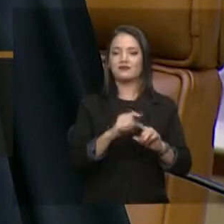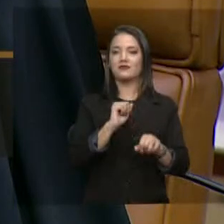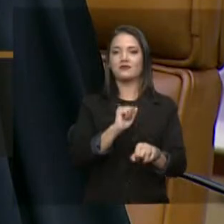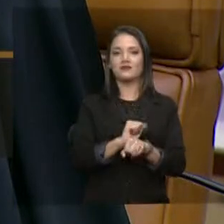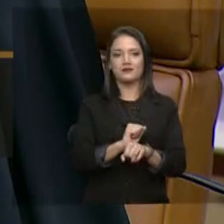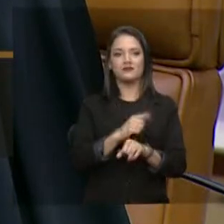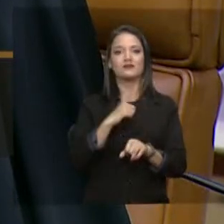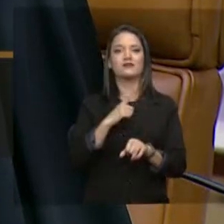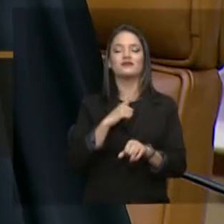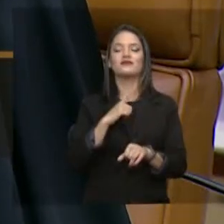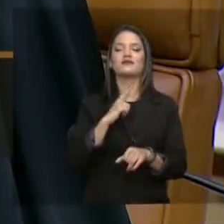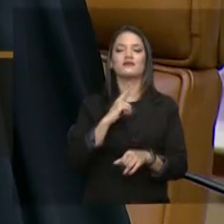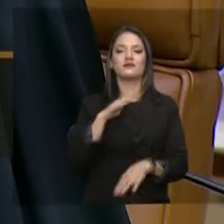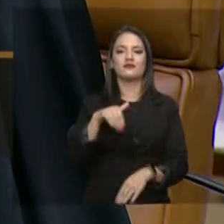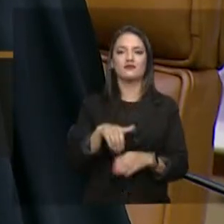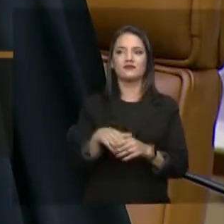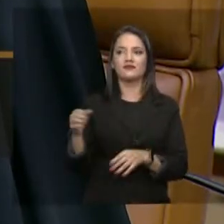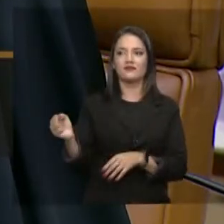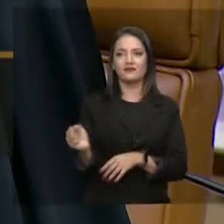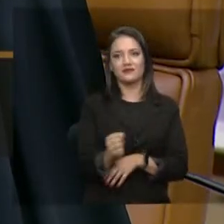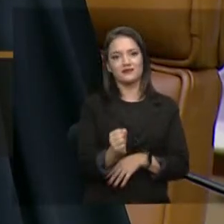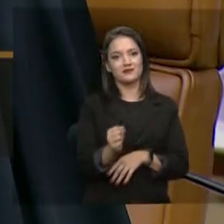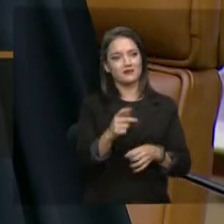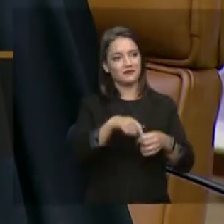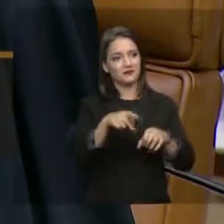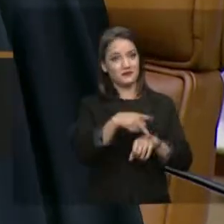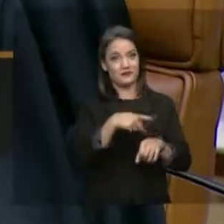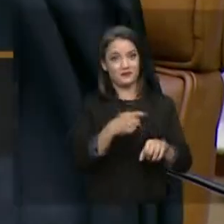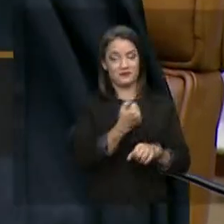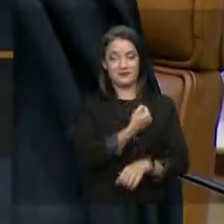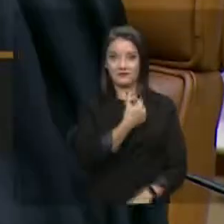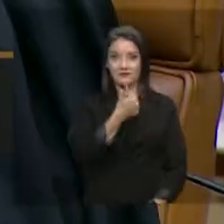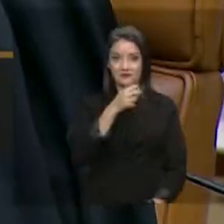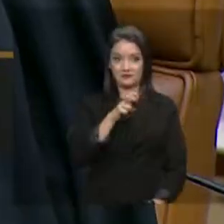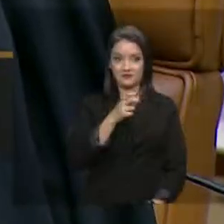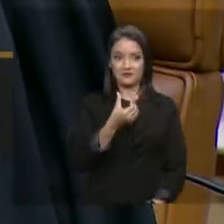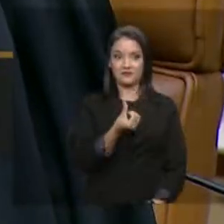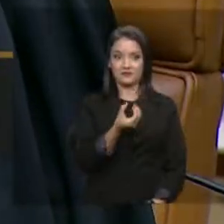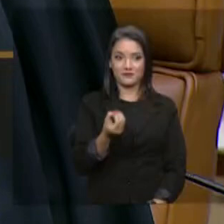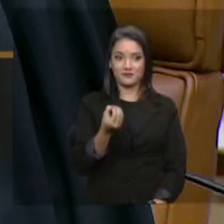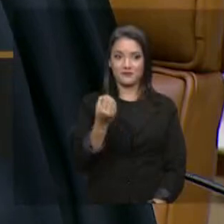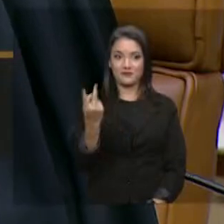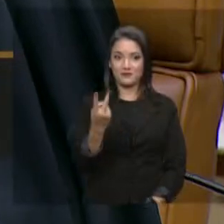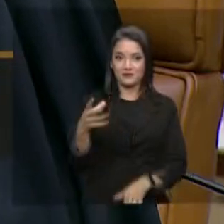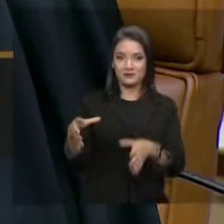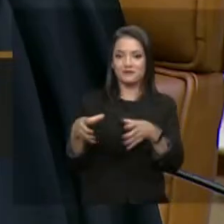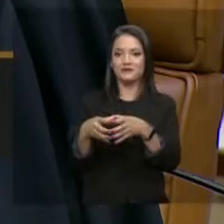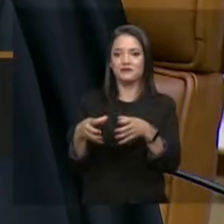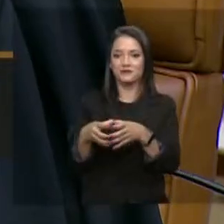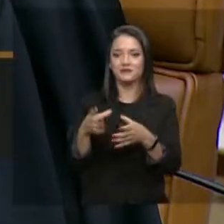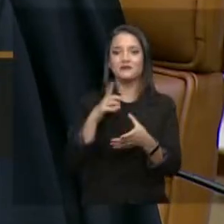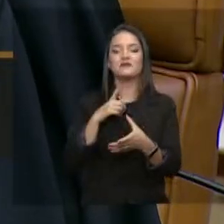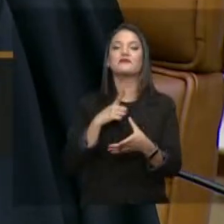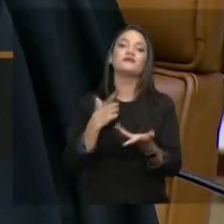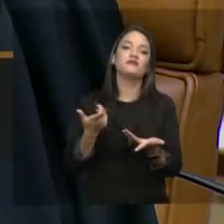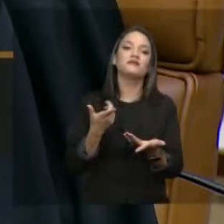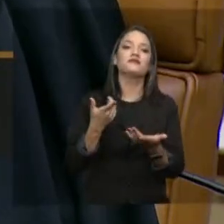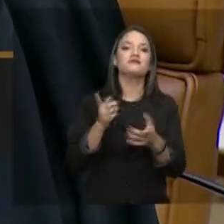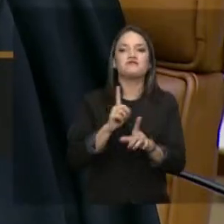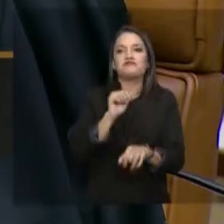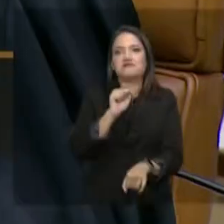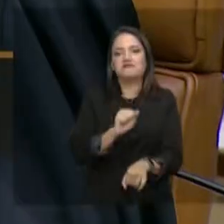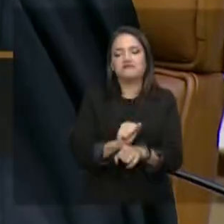extradição 1560, da segunda turma, que, ao não aguardar o retorno do ministro ausente, aplicou a